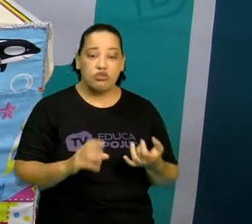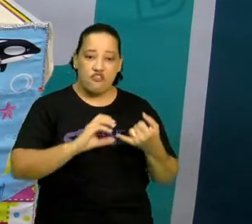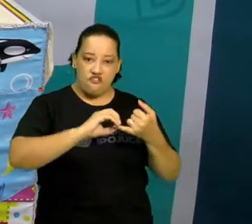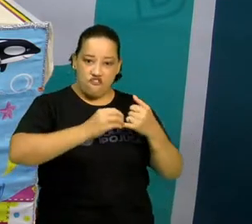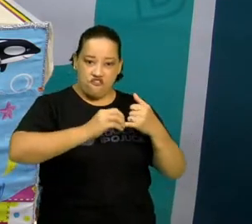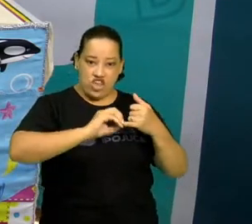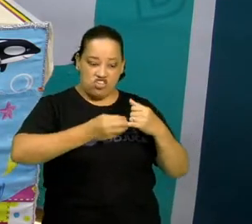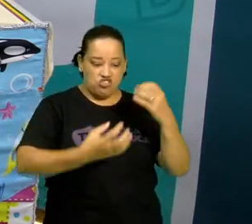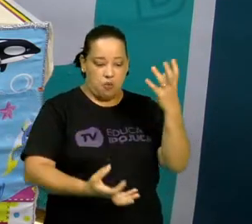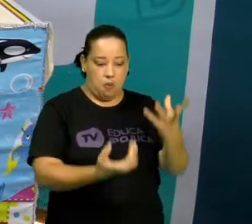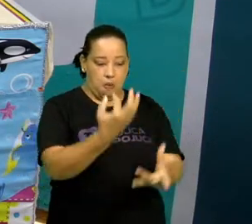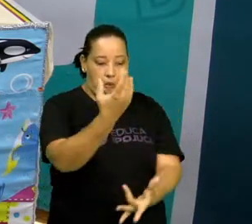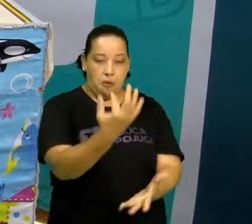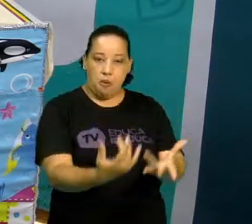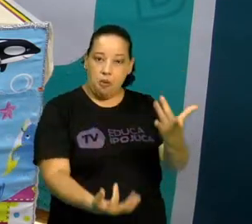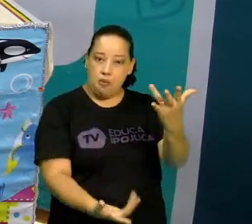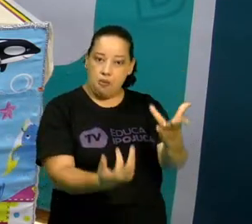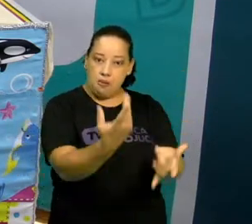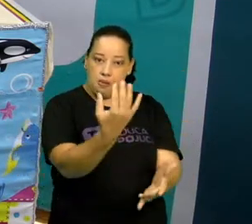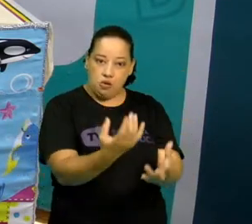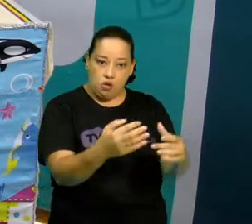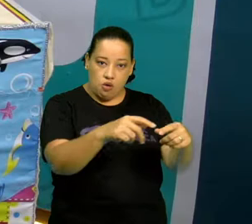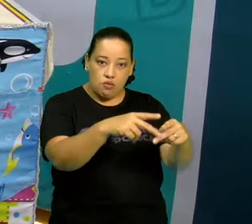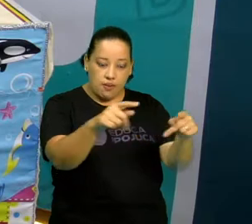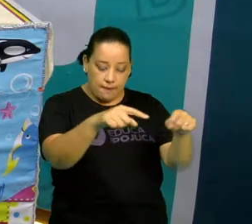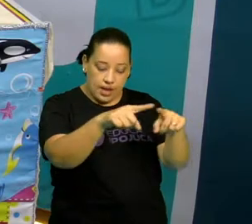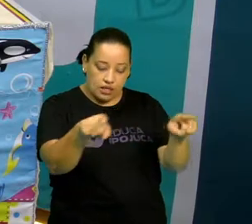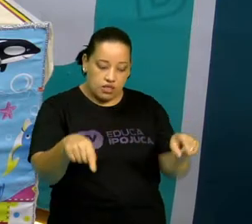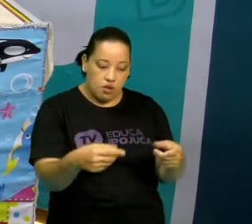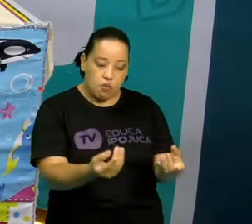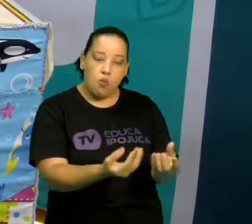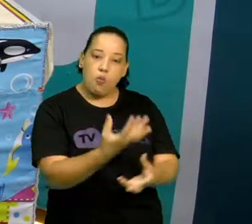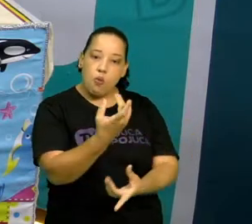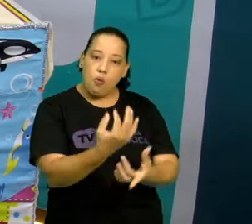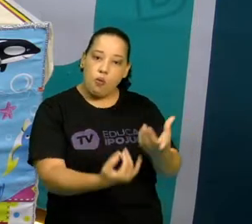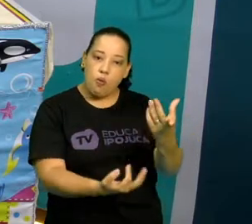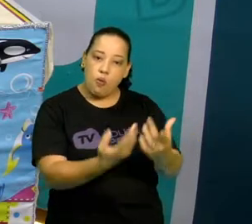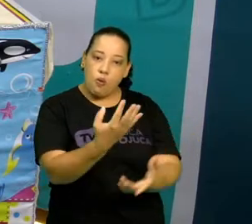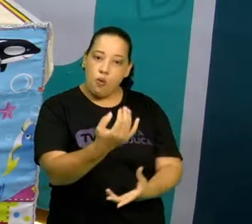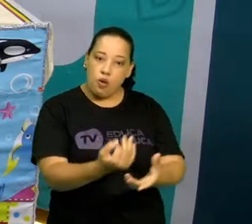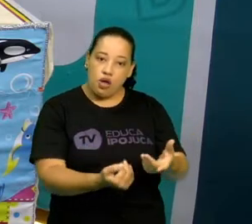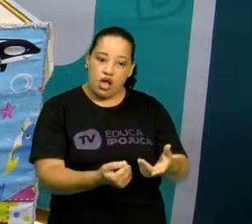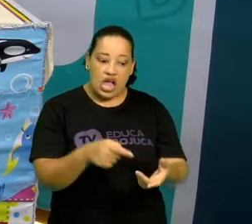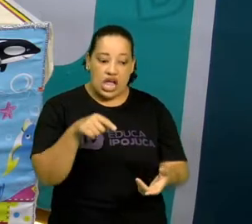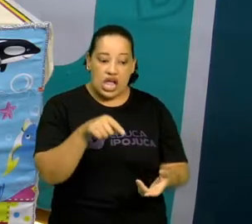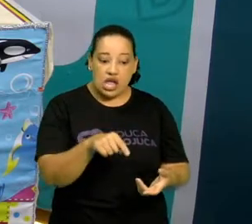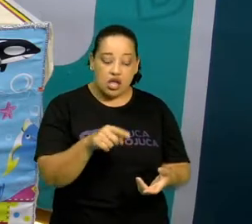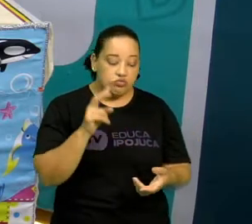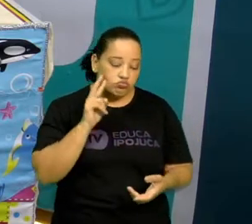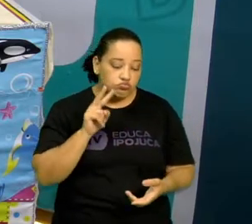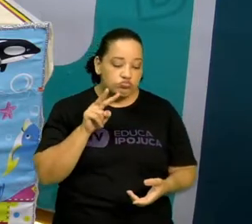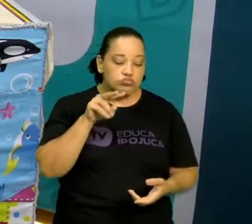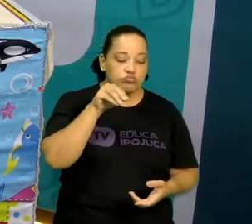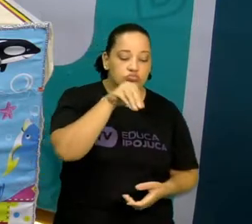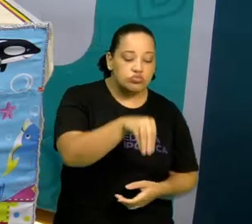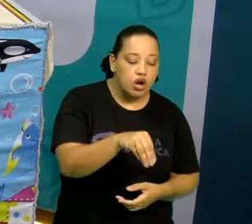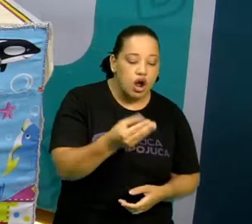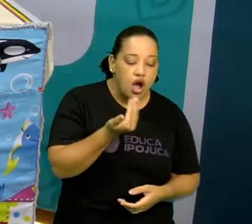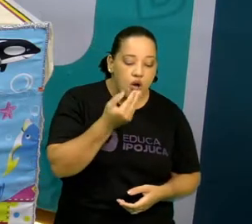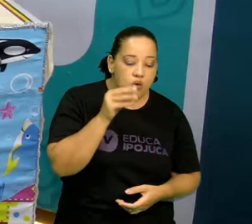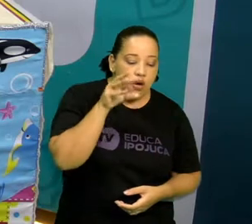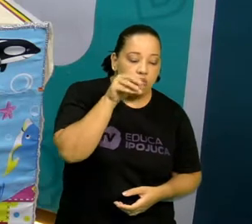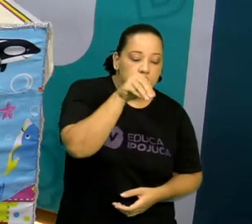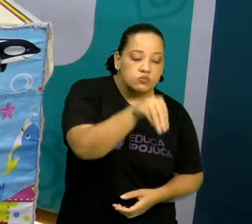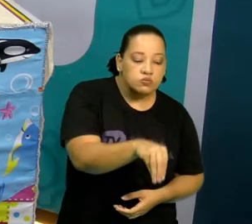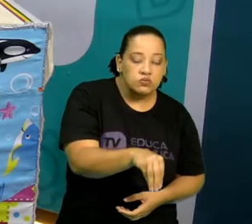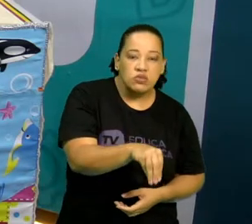leiturinha. Eita, é bom. Aí o que aconteceu com ele? Ele comeu um bocado. Não. Não? Ele caiu dentro